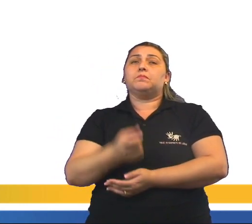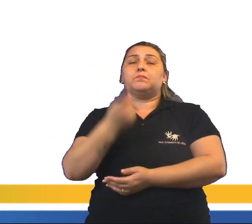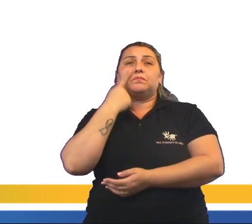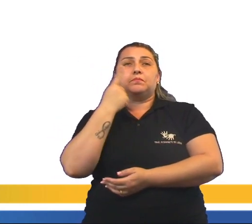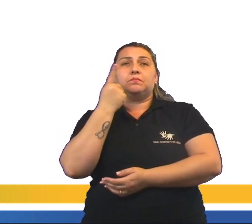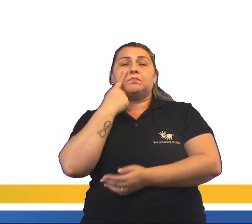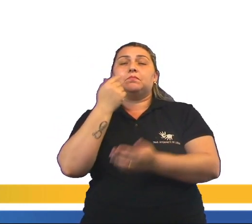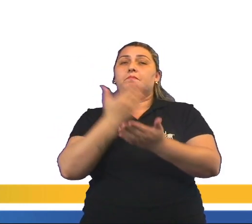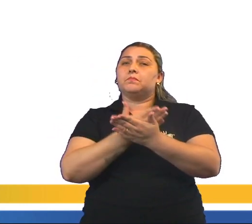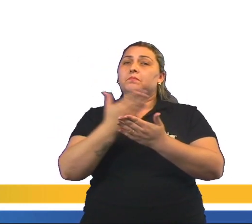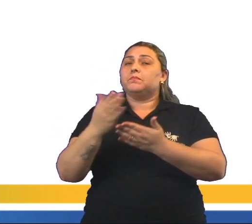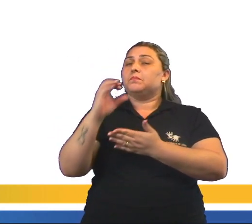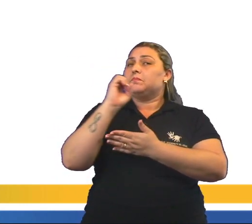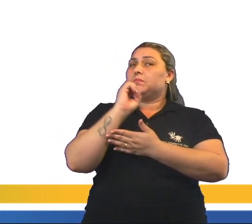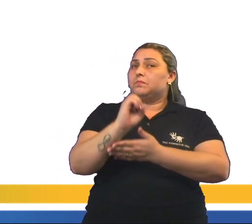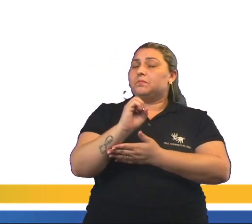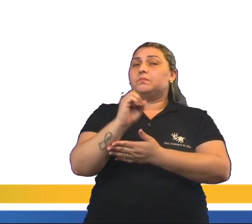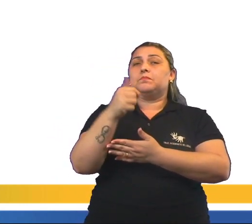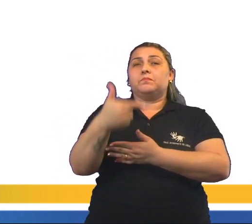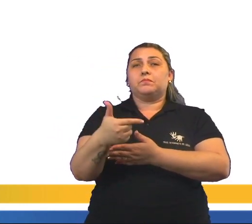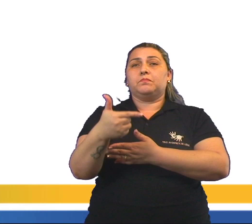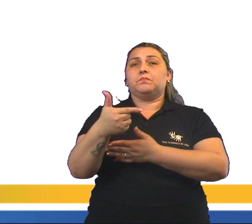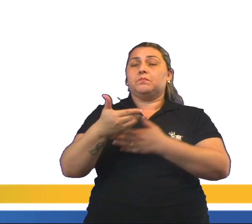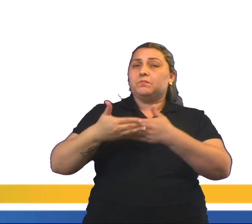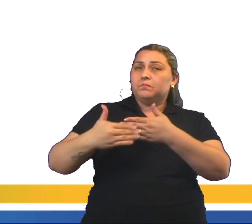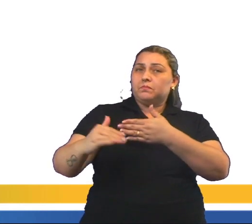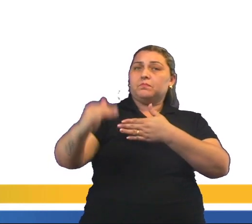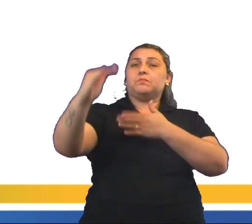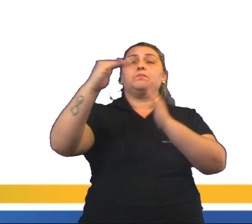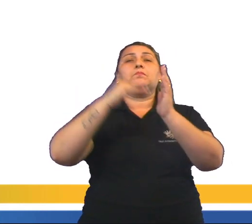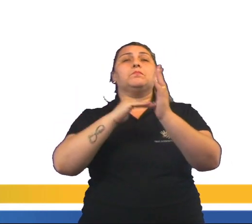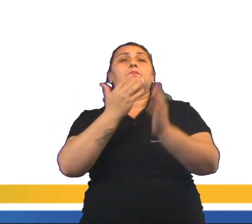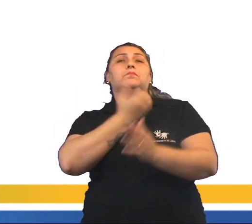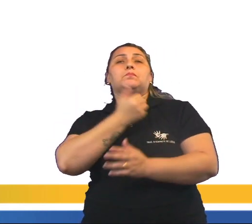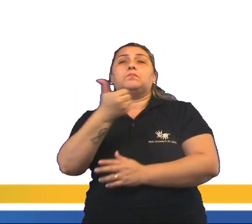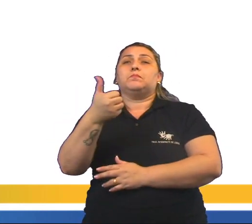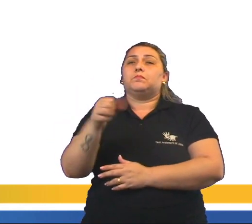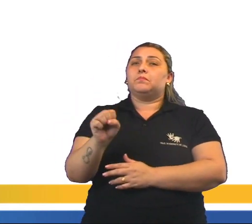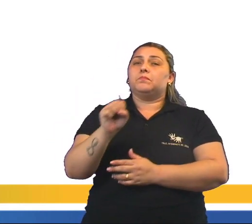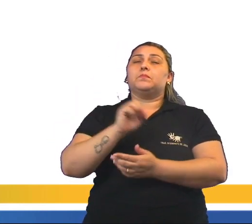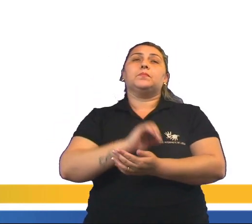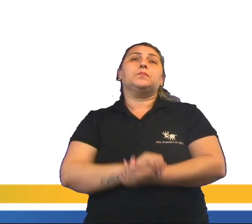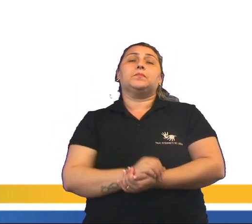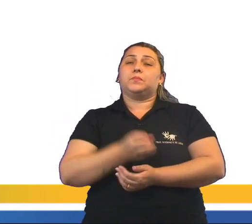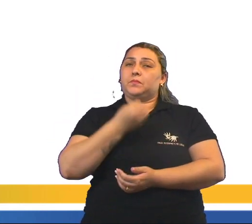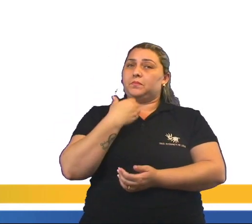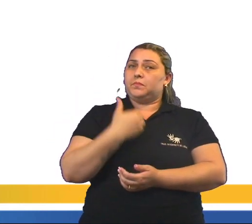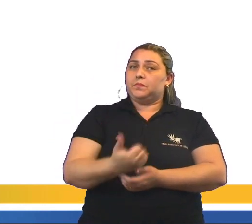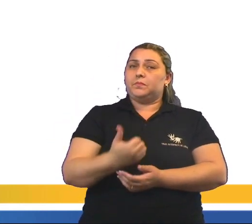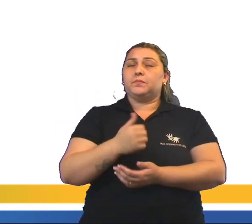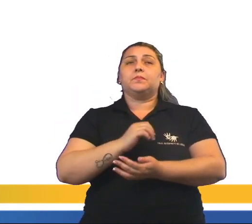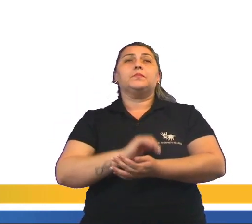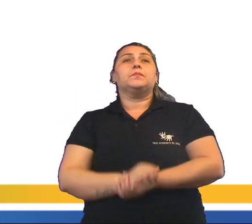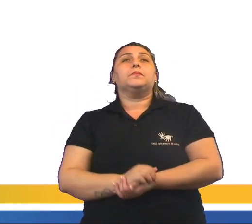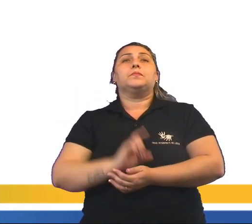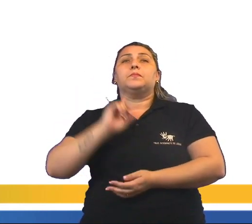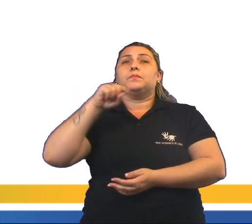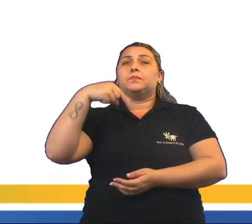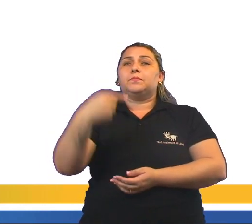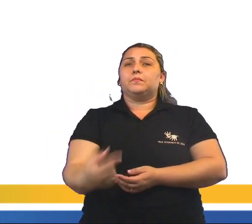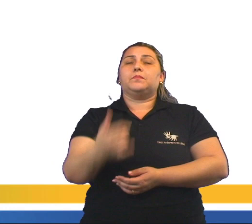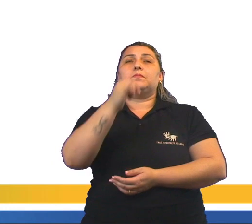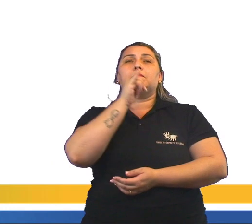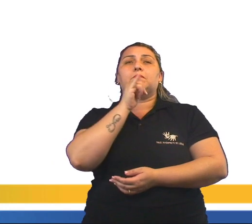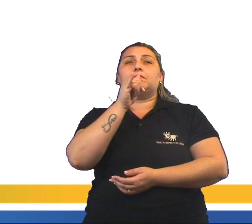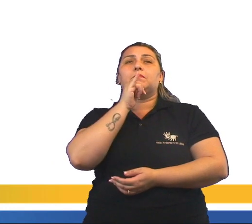Observe que eu começo com 02 e vou até o número 18 tudo bem No